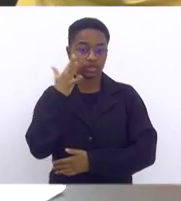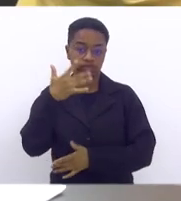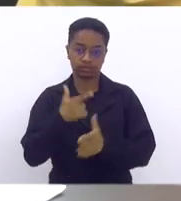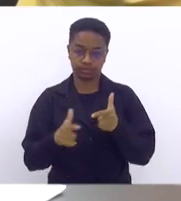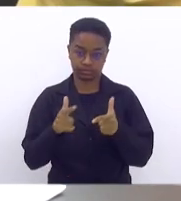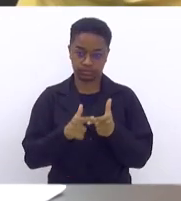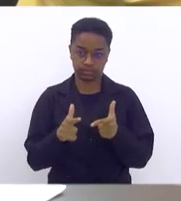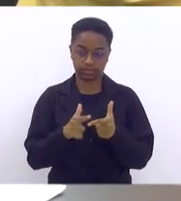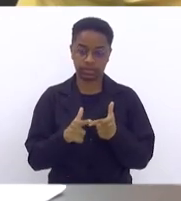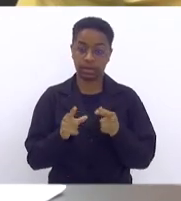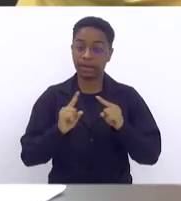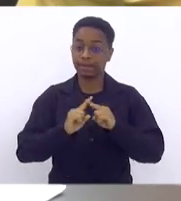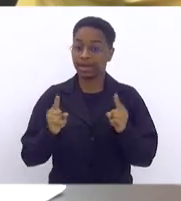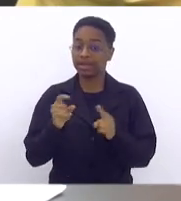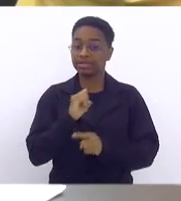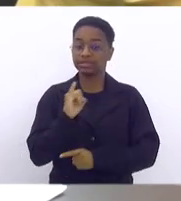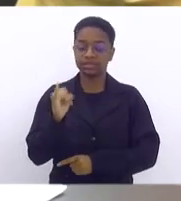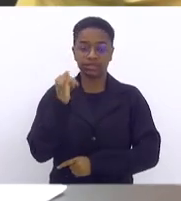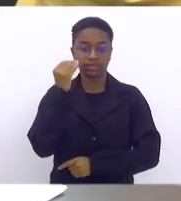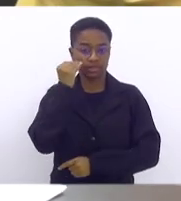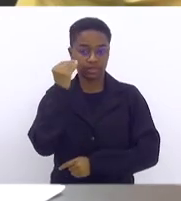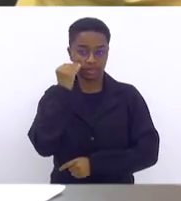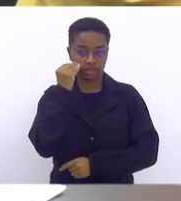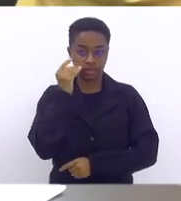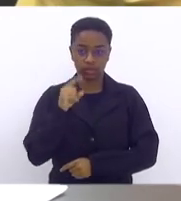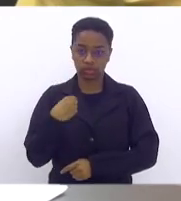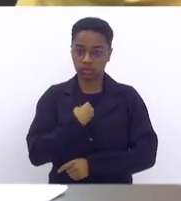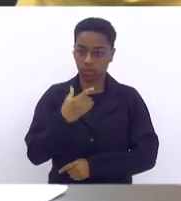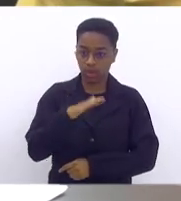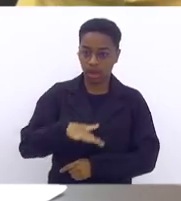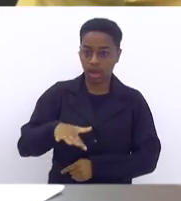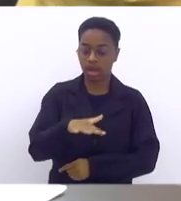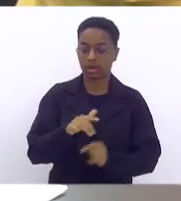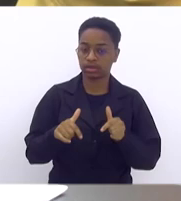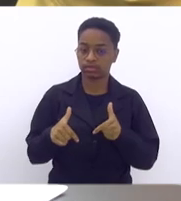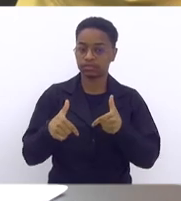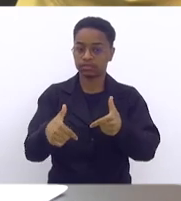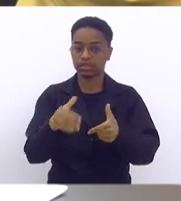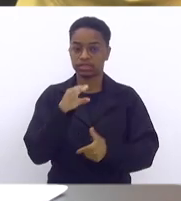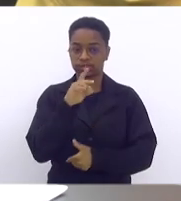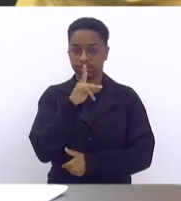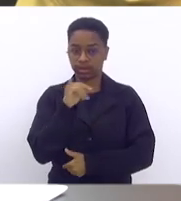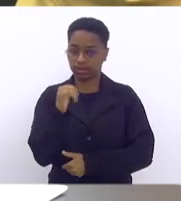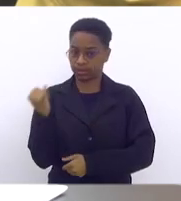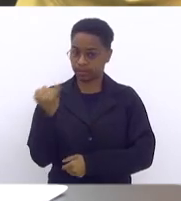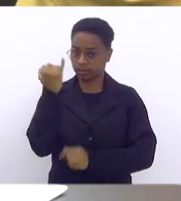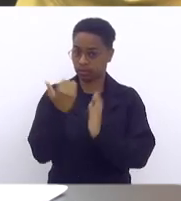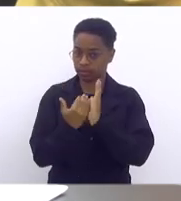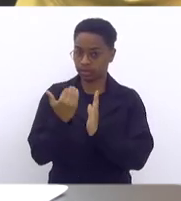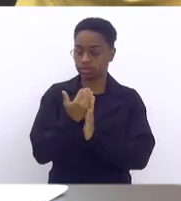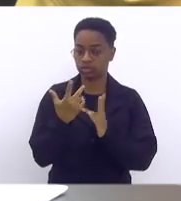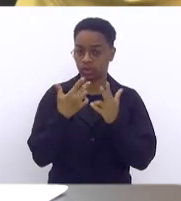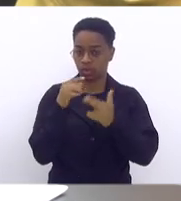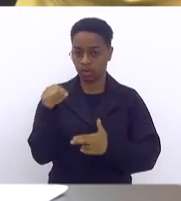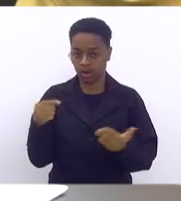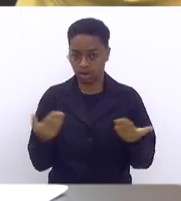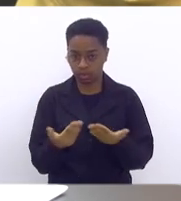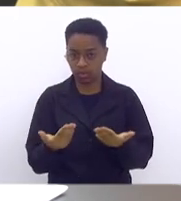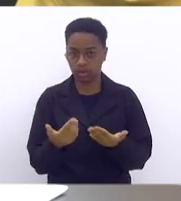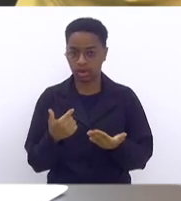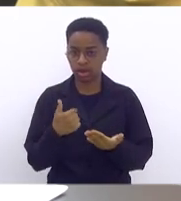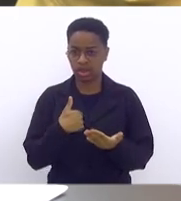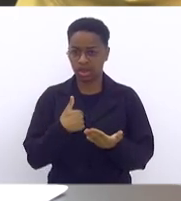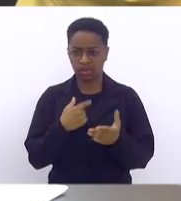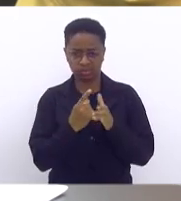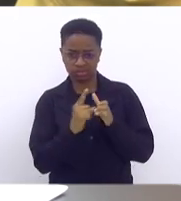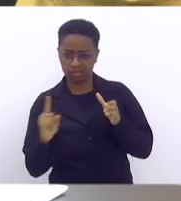problemas. Agora, a gente quer levar para dentro do nosso campo, que a gente atua, uma CPI de tão importância como essa. Vou falar, eu não vou me